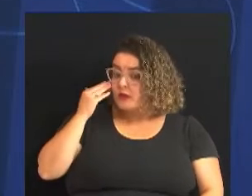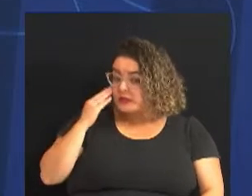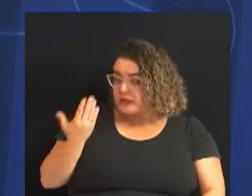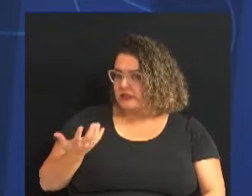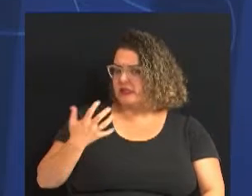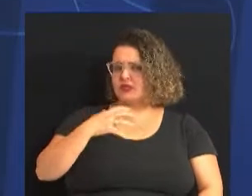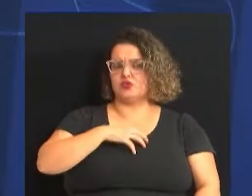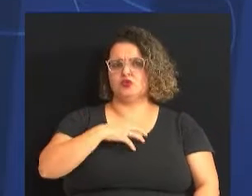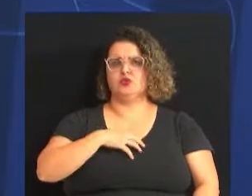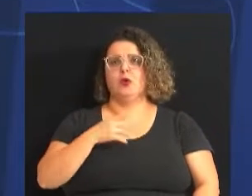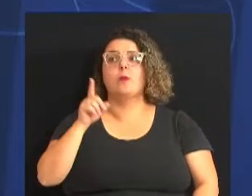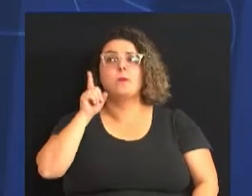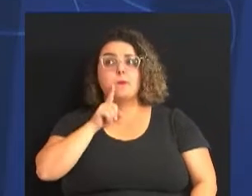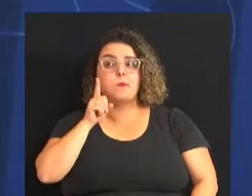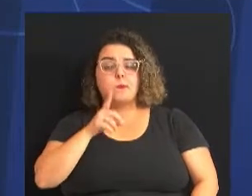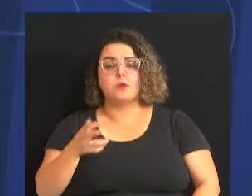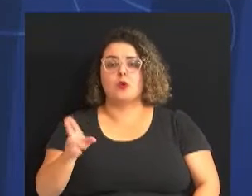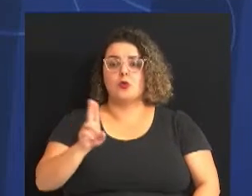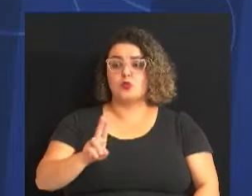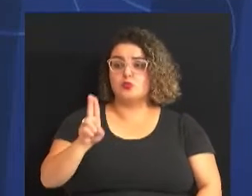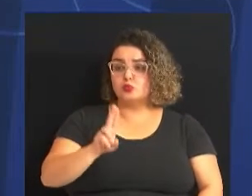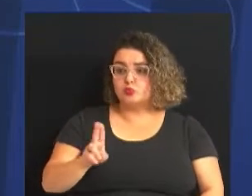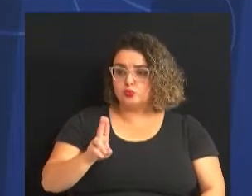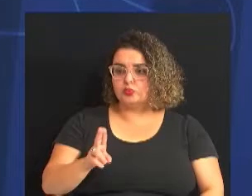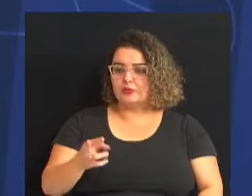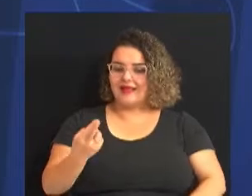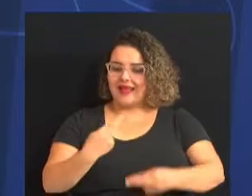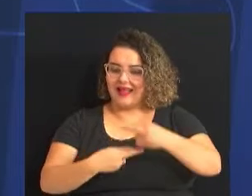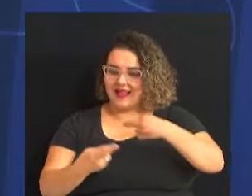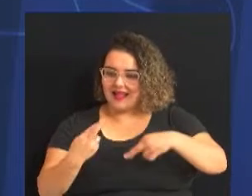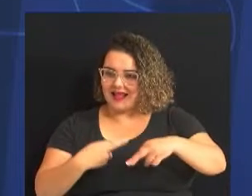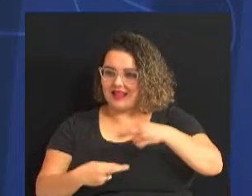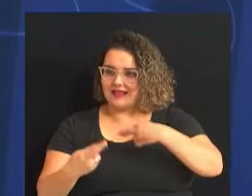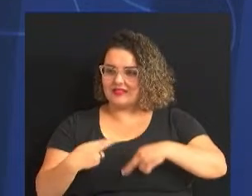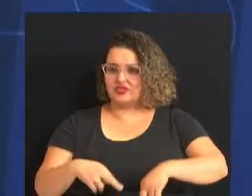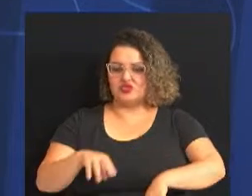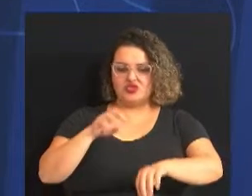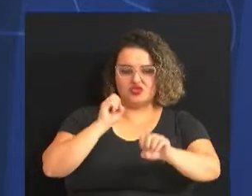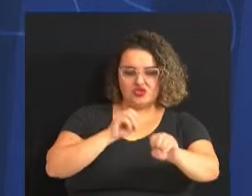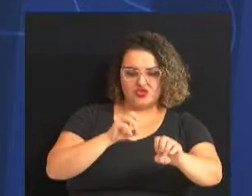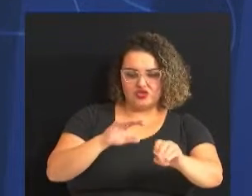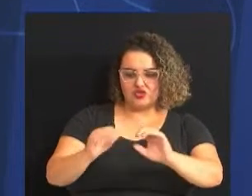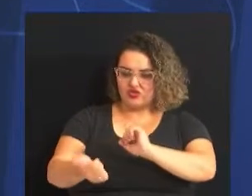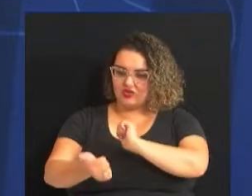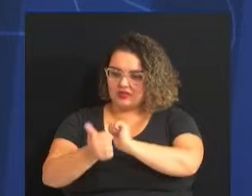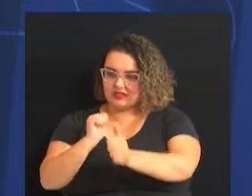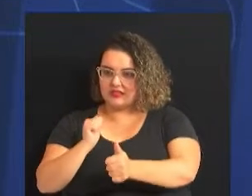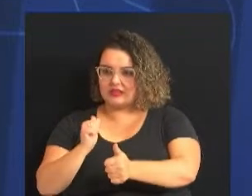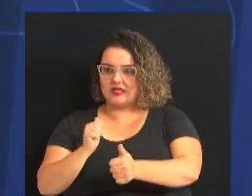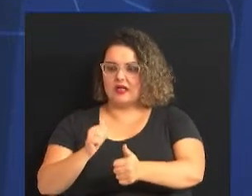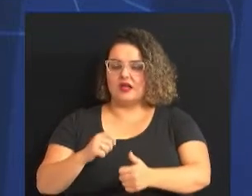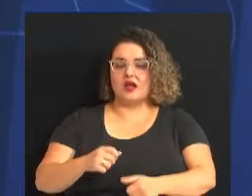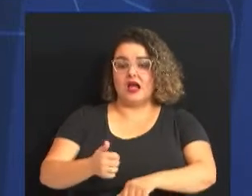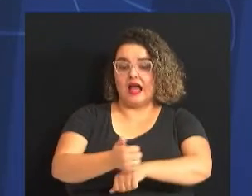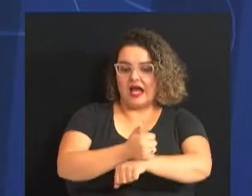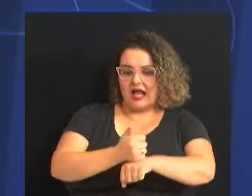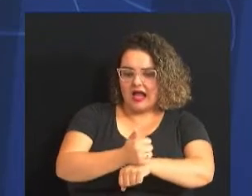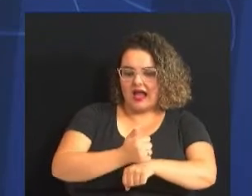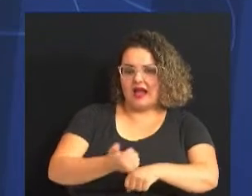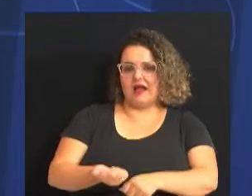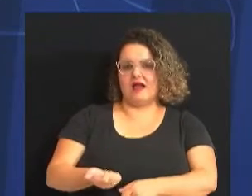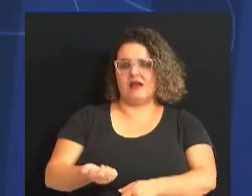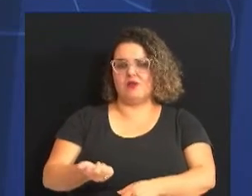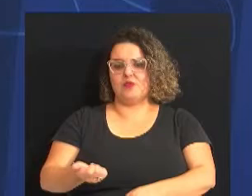como os Estados Unidos utilizam essa relação de educação e de esporte, então atletas das universidades para